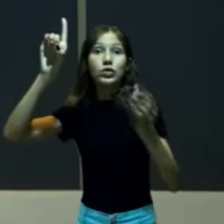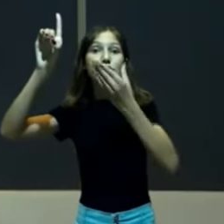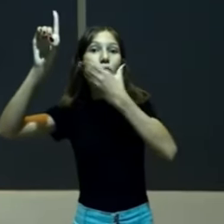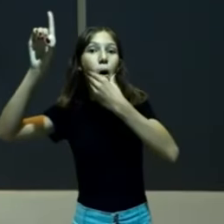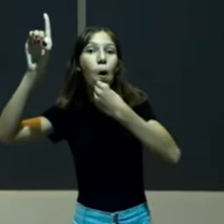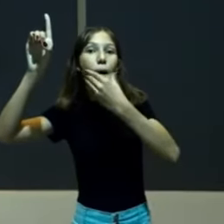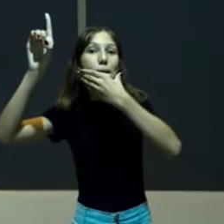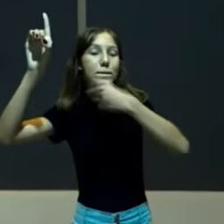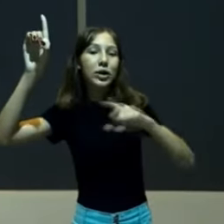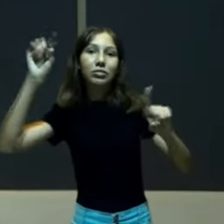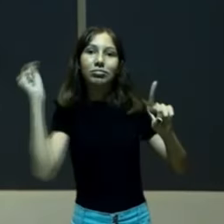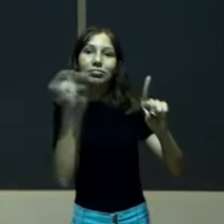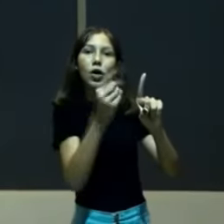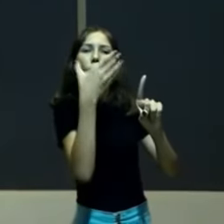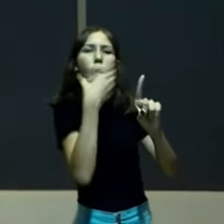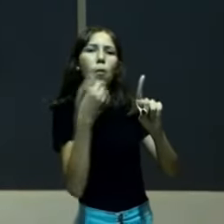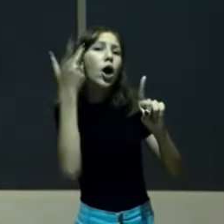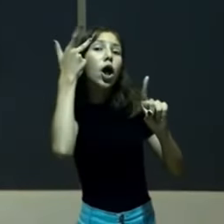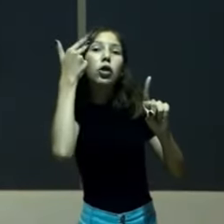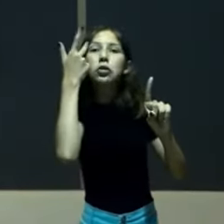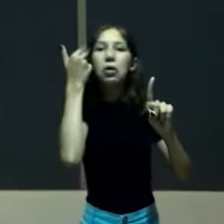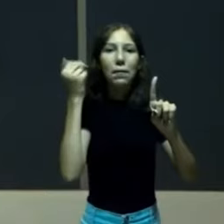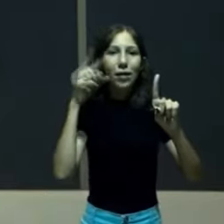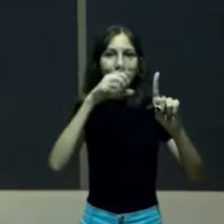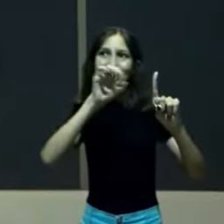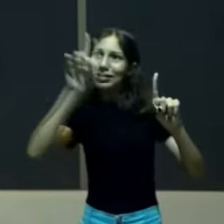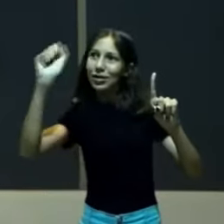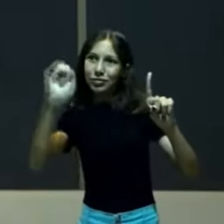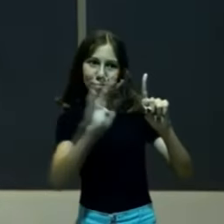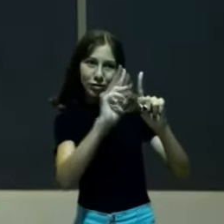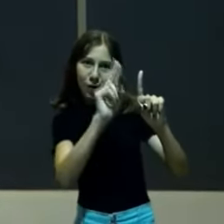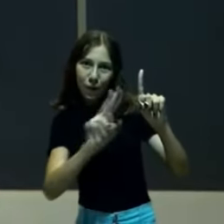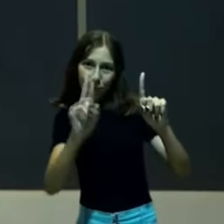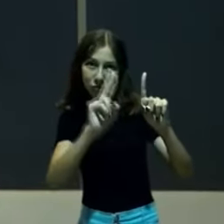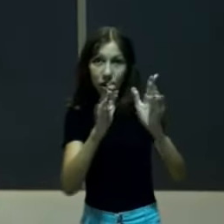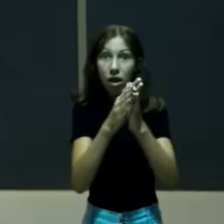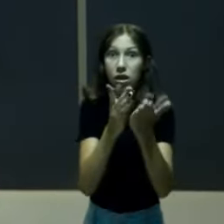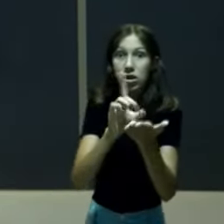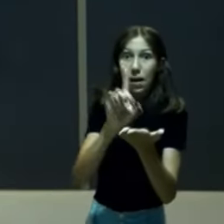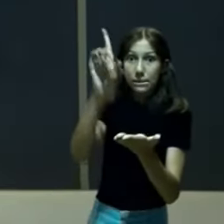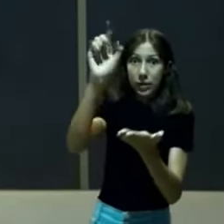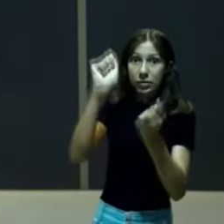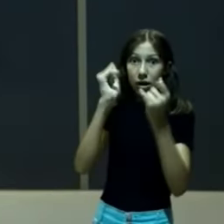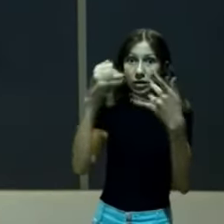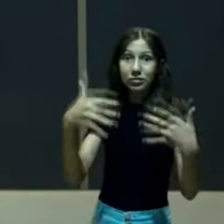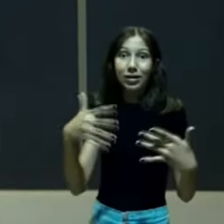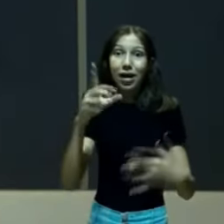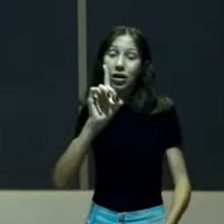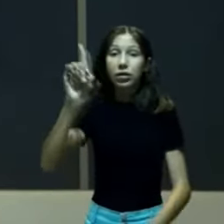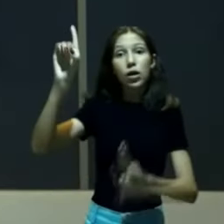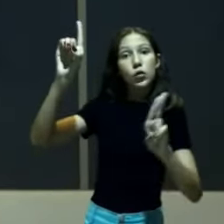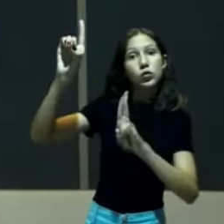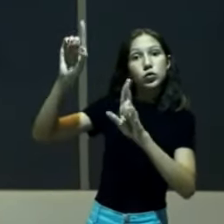Deus usa eu e você. Eu sei que na Bíblia Deus já usou corvo. Eu sei que na Bíblia Deus já